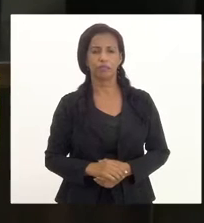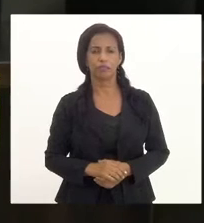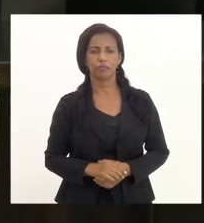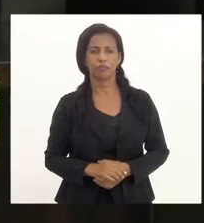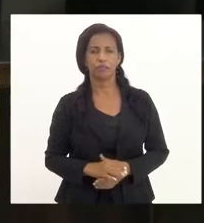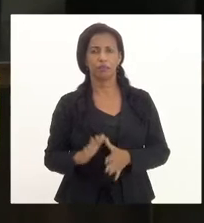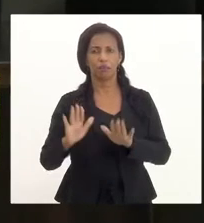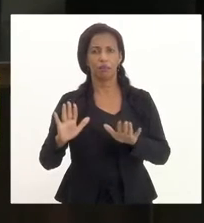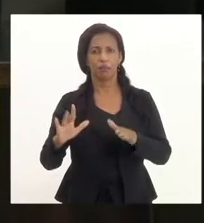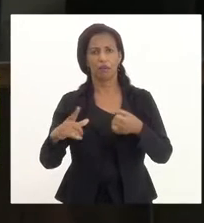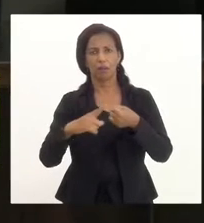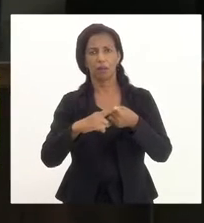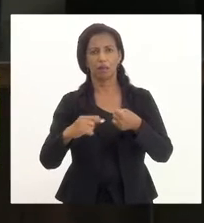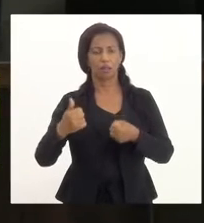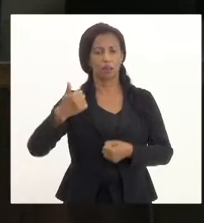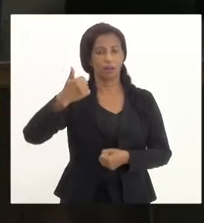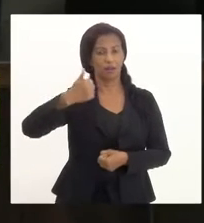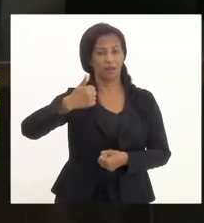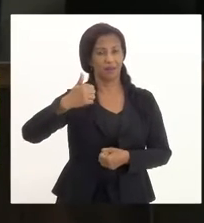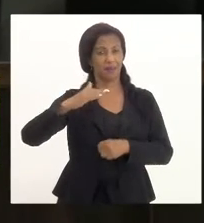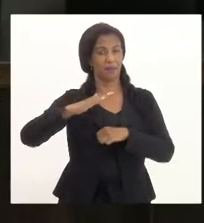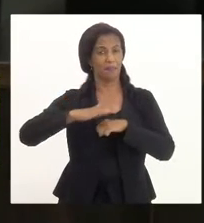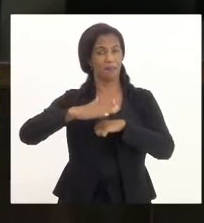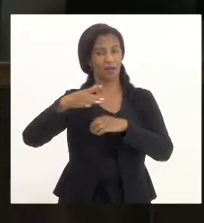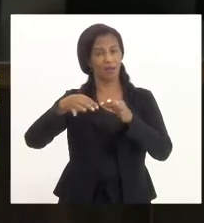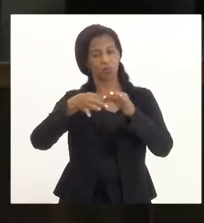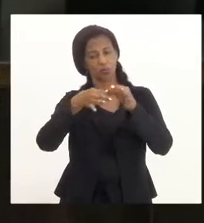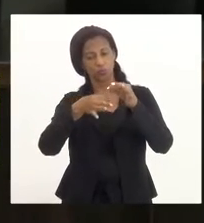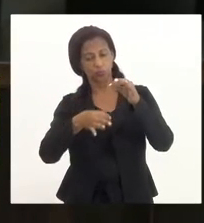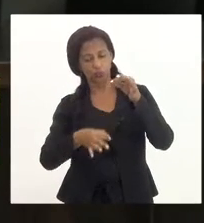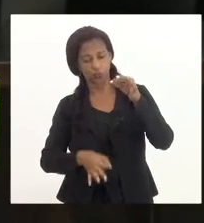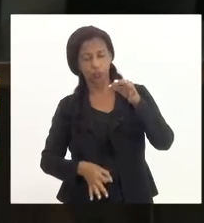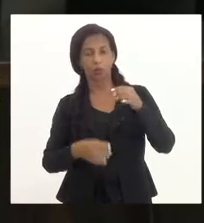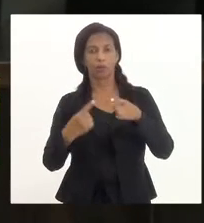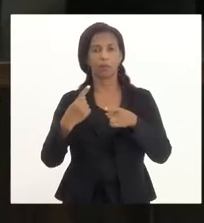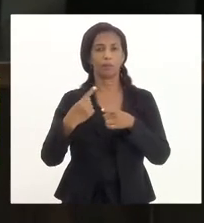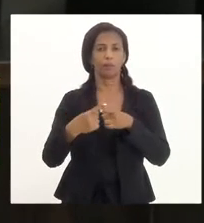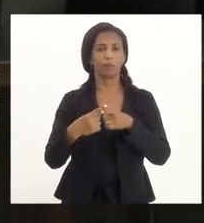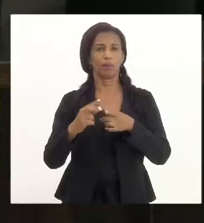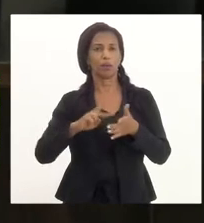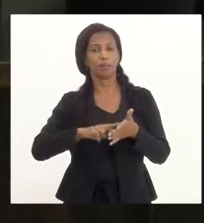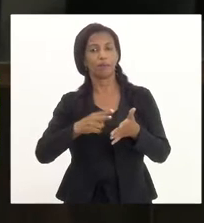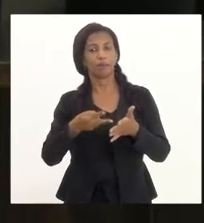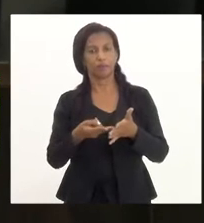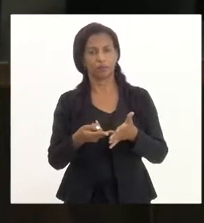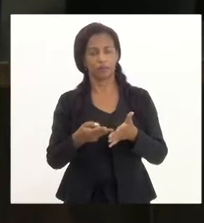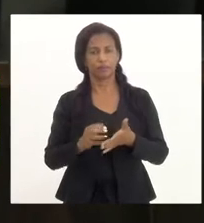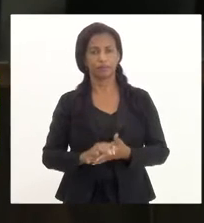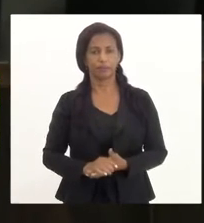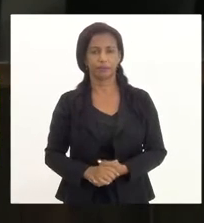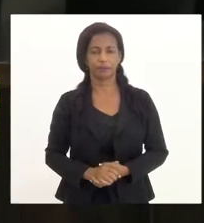mas o artigo primeiro é umas longo dele porque modifica